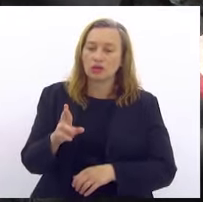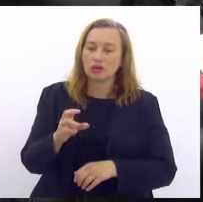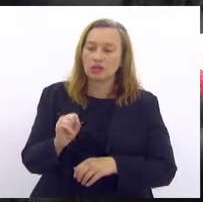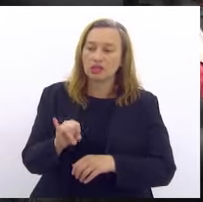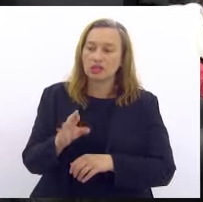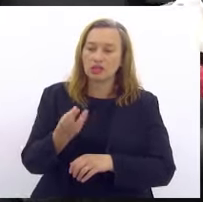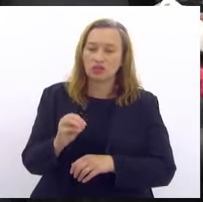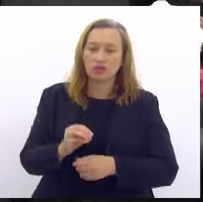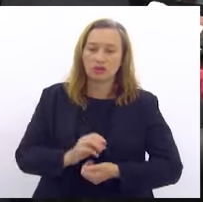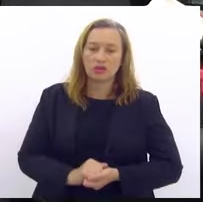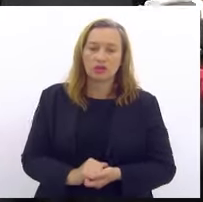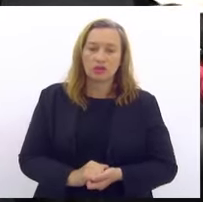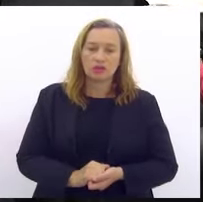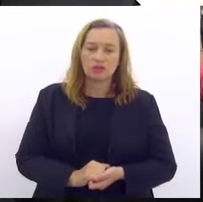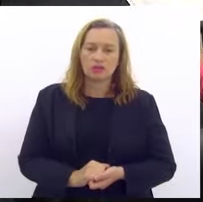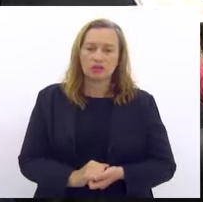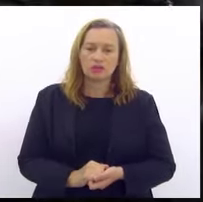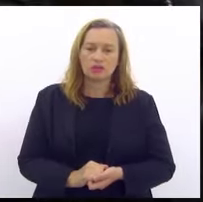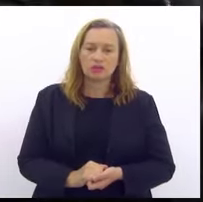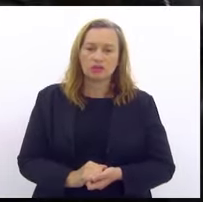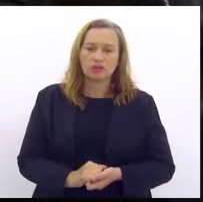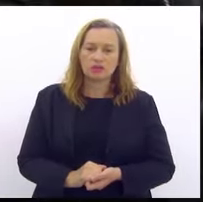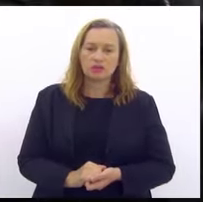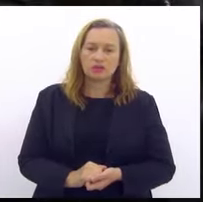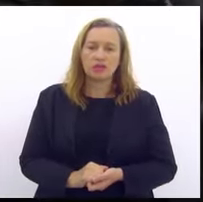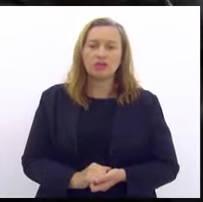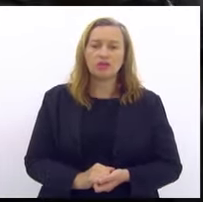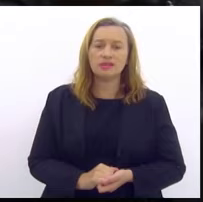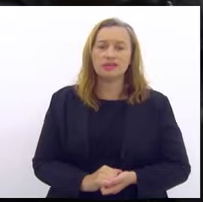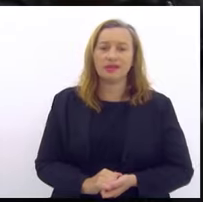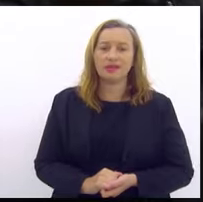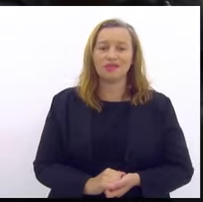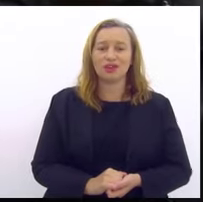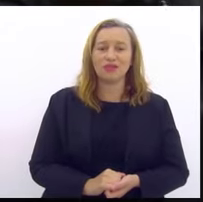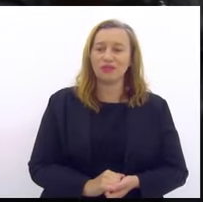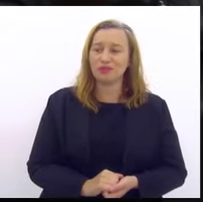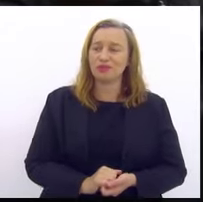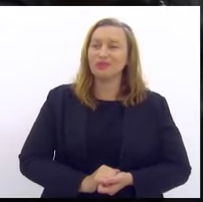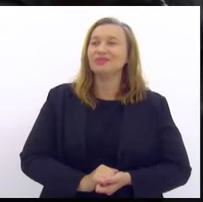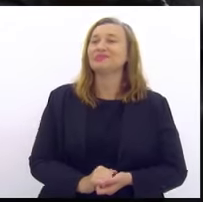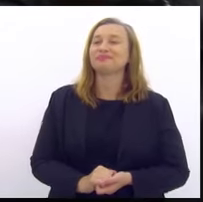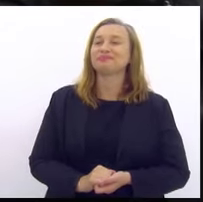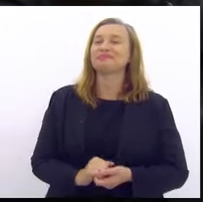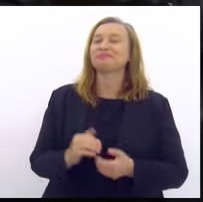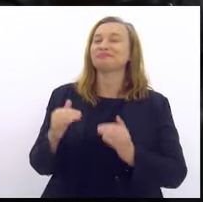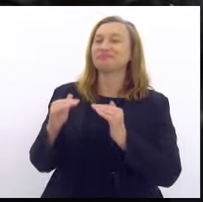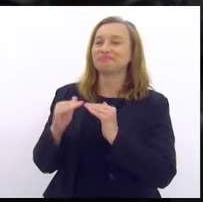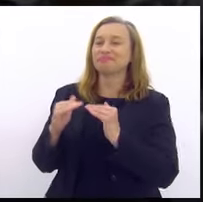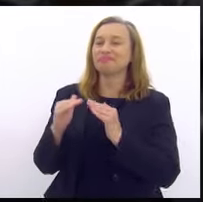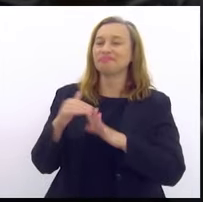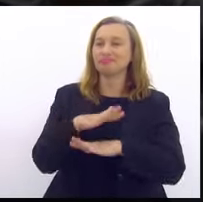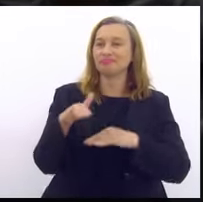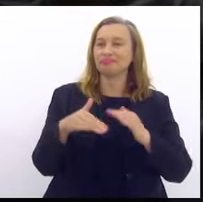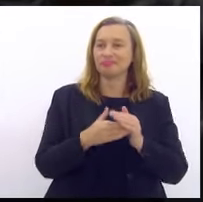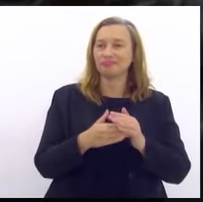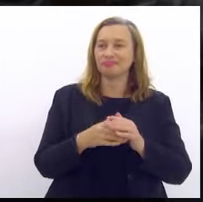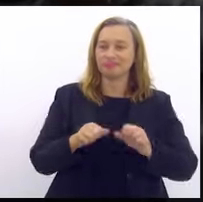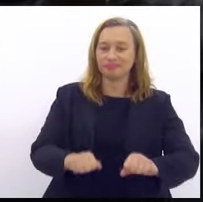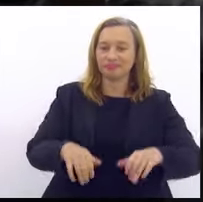Mas a gente registra o quórum, tem quórum, questão regimental como um acordo, se for um acordo com todos, o plenário é